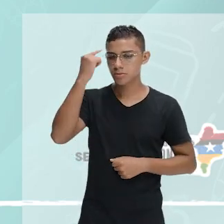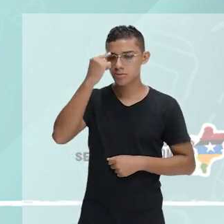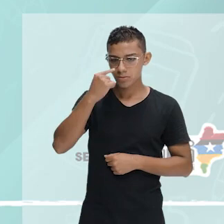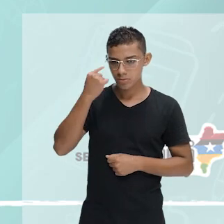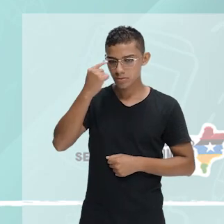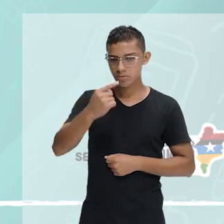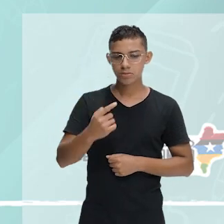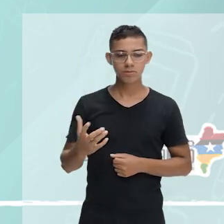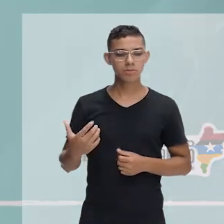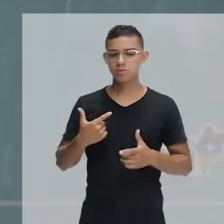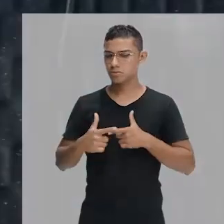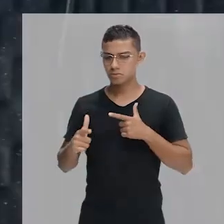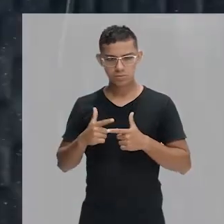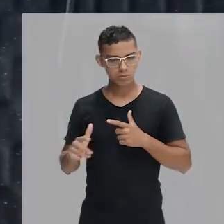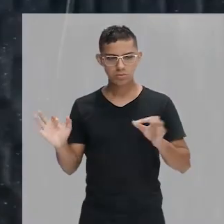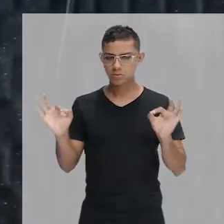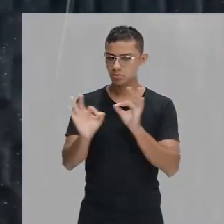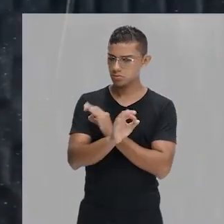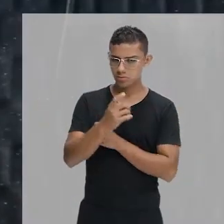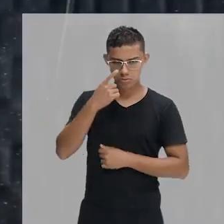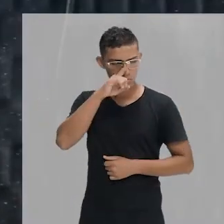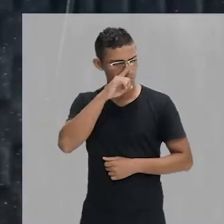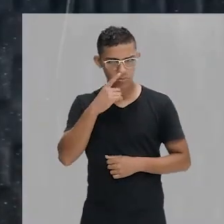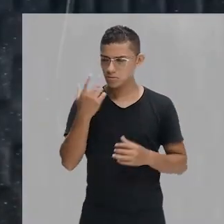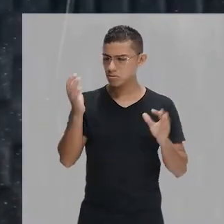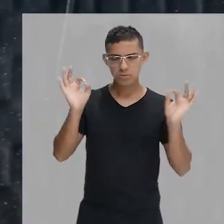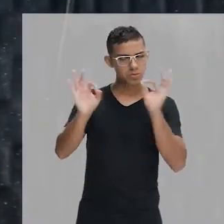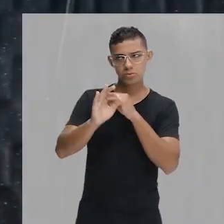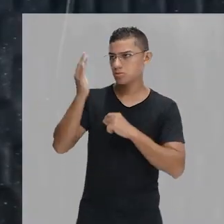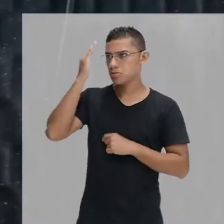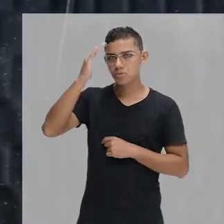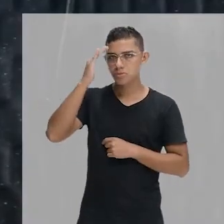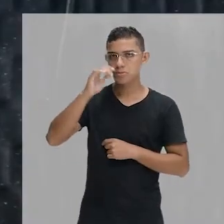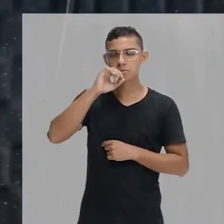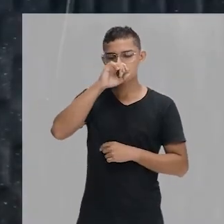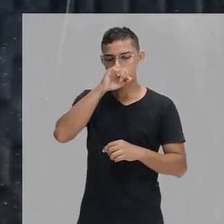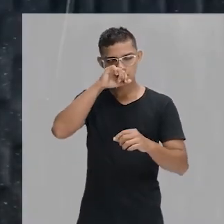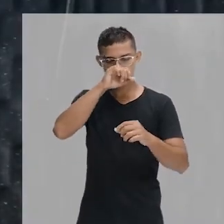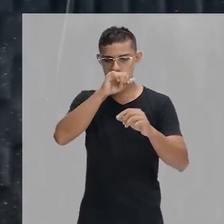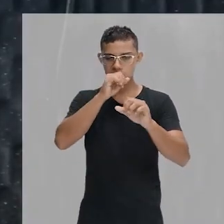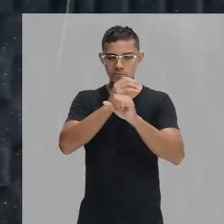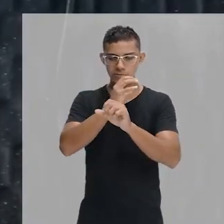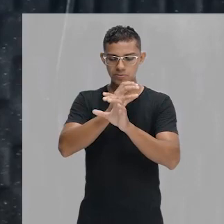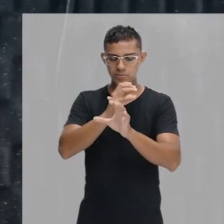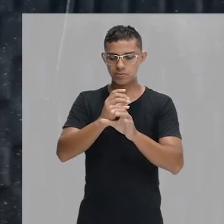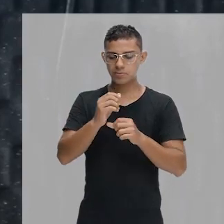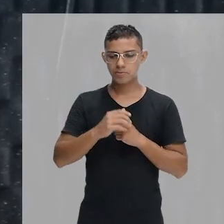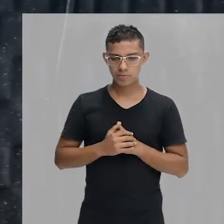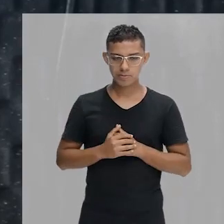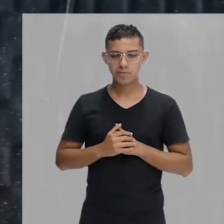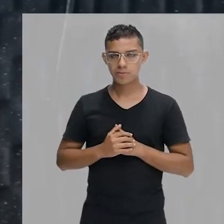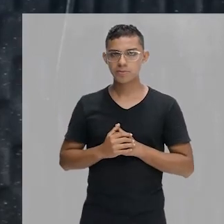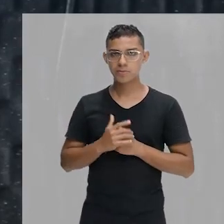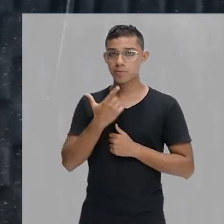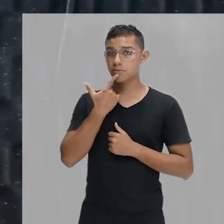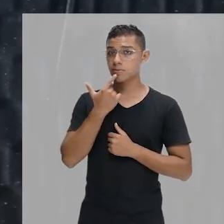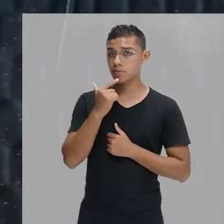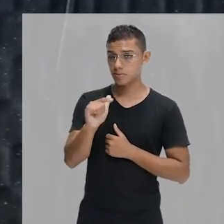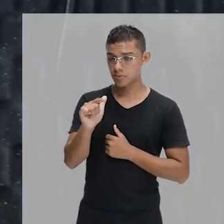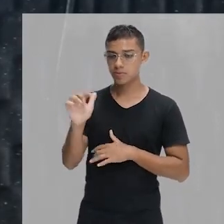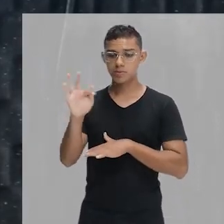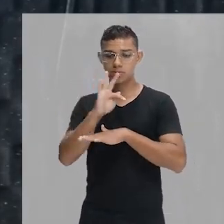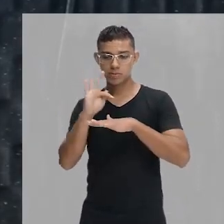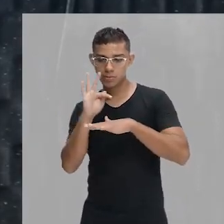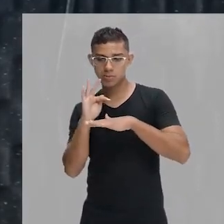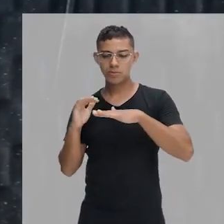ser entendido, tá? É aquela questão da linguagem coloquial e da linguagem formal da língua portuguesa. Eu